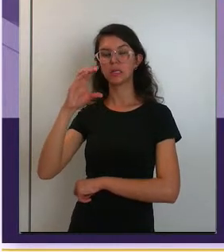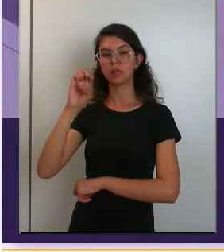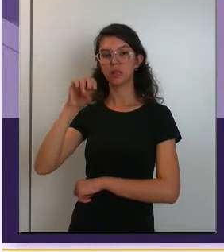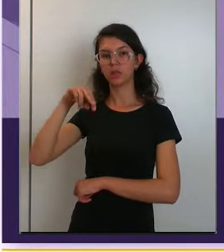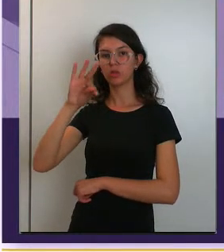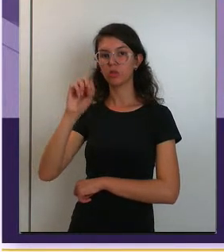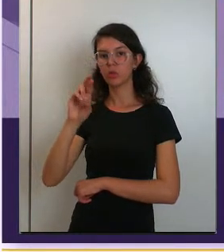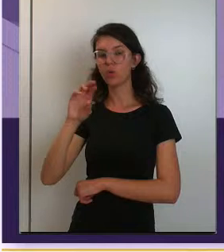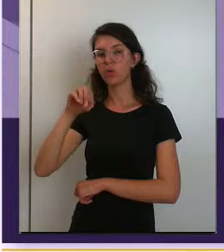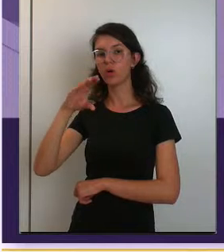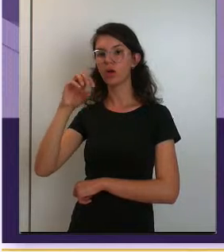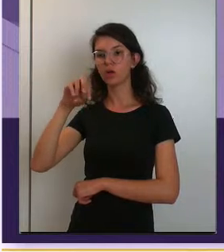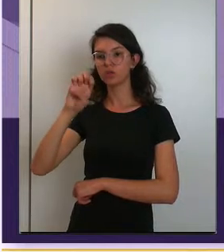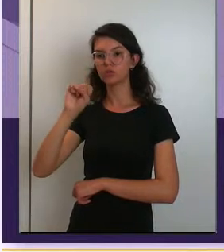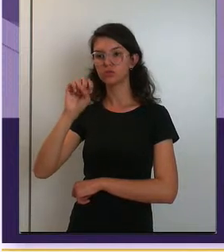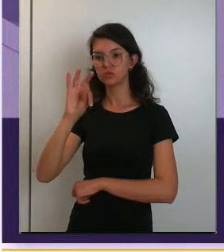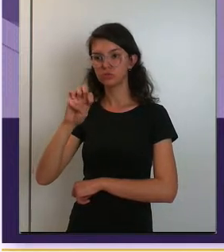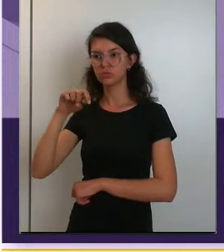47,4%.